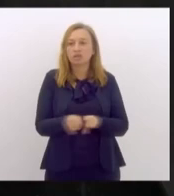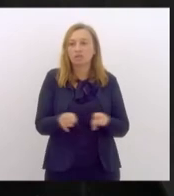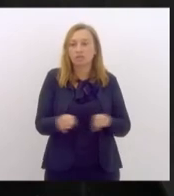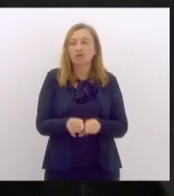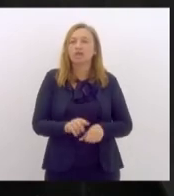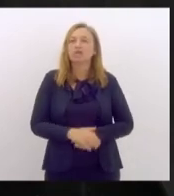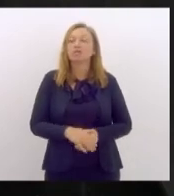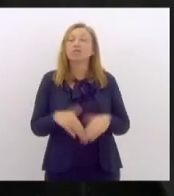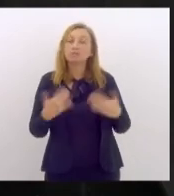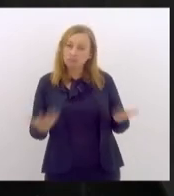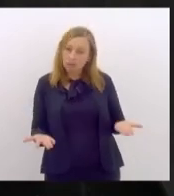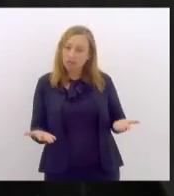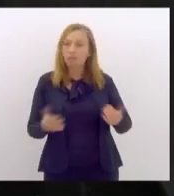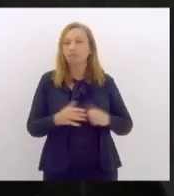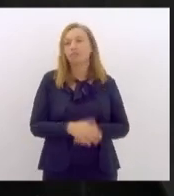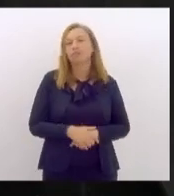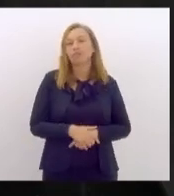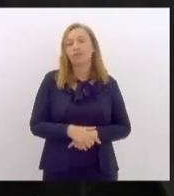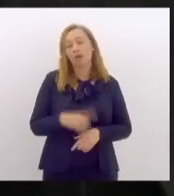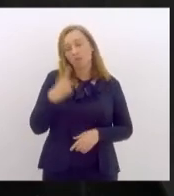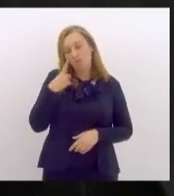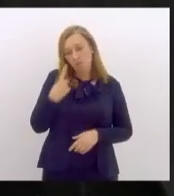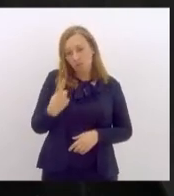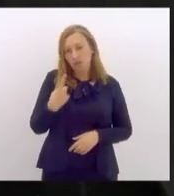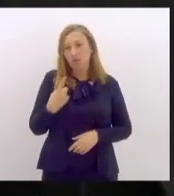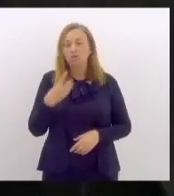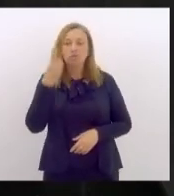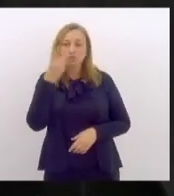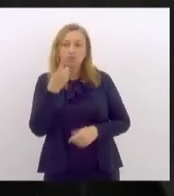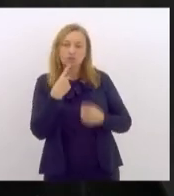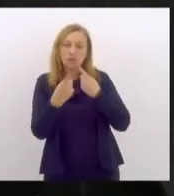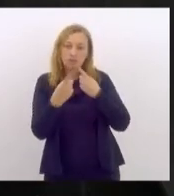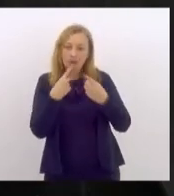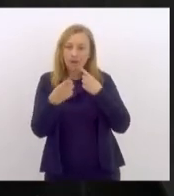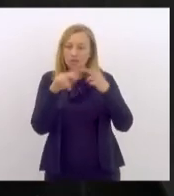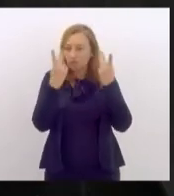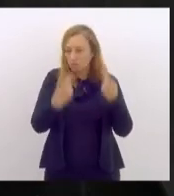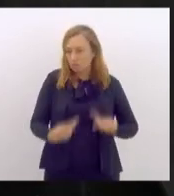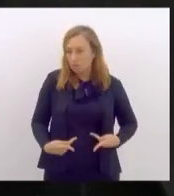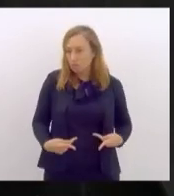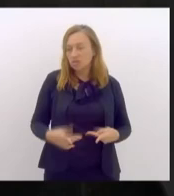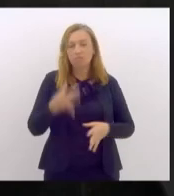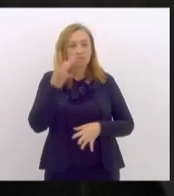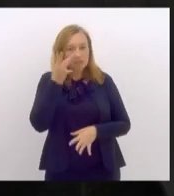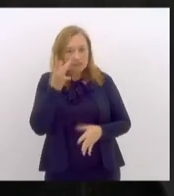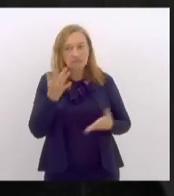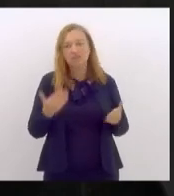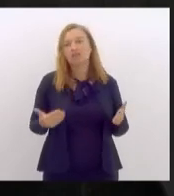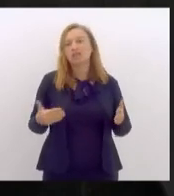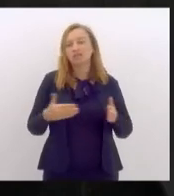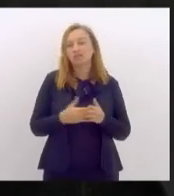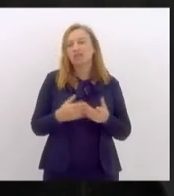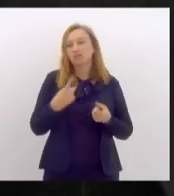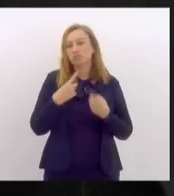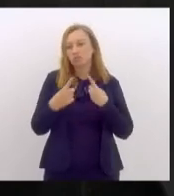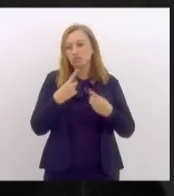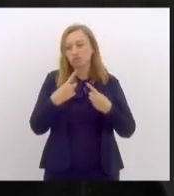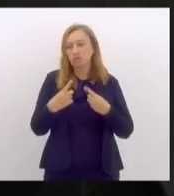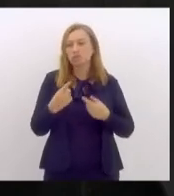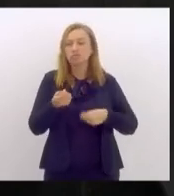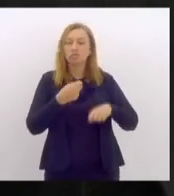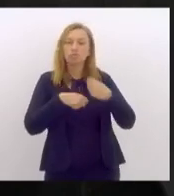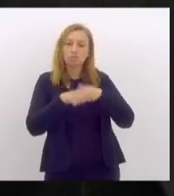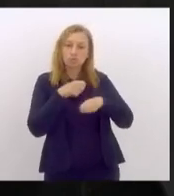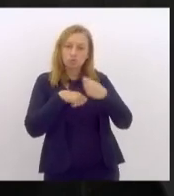então ao meu ver o debate de humanidade está mesmo presente até no debate de Economia